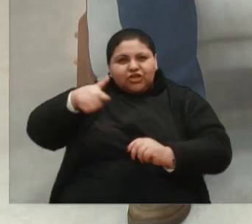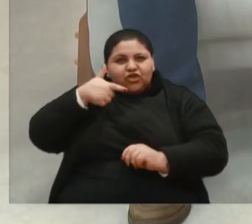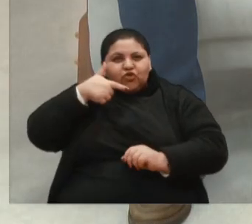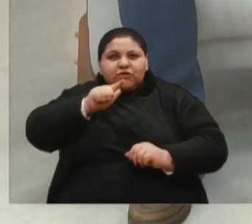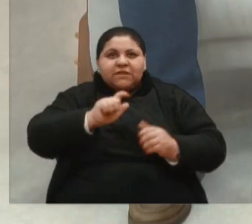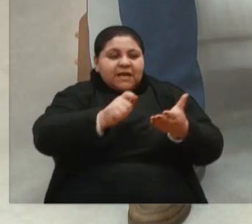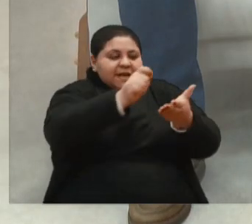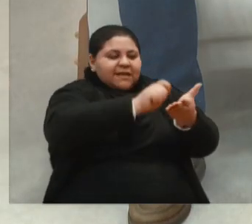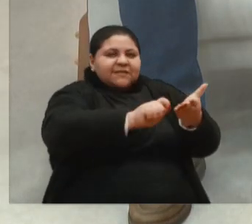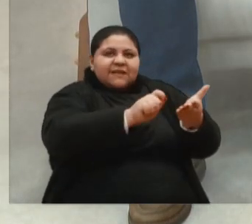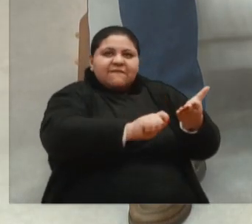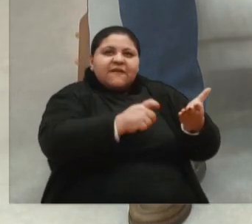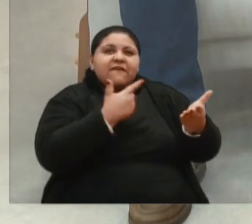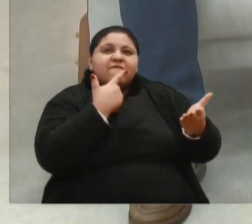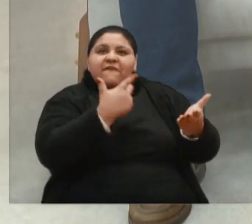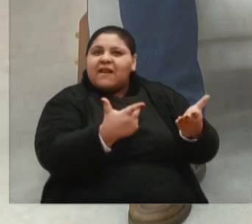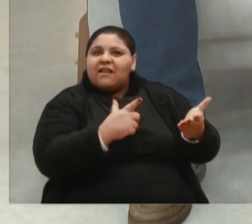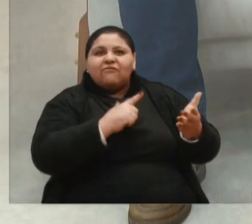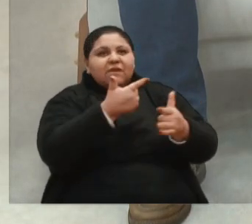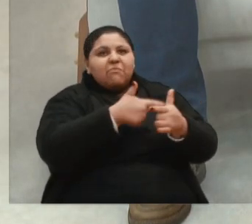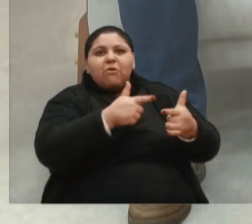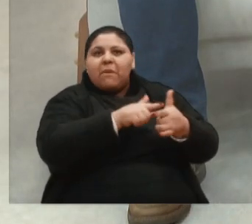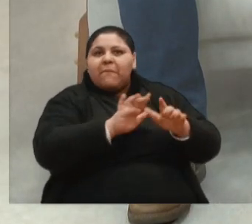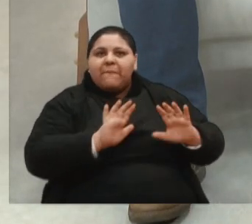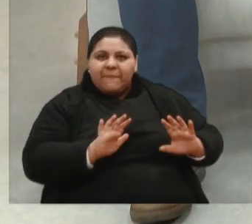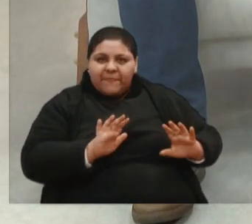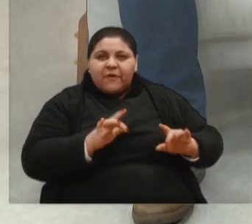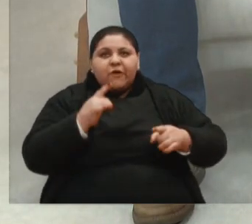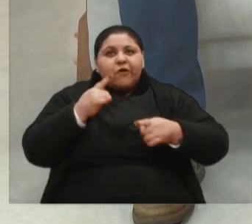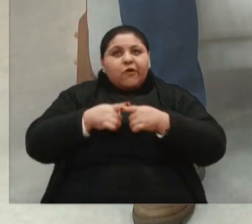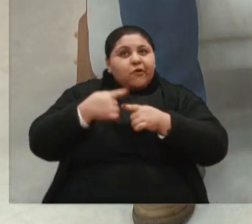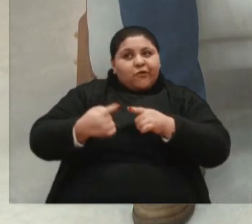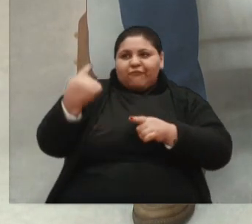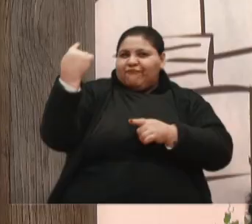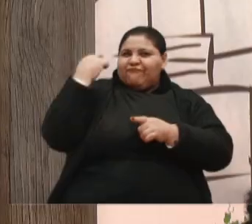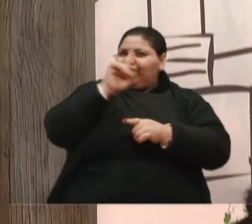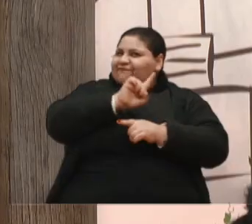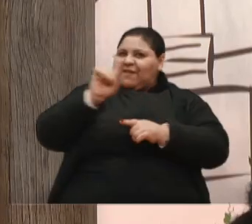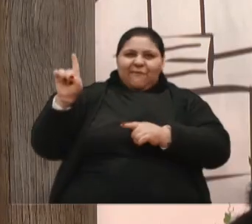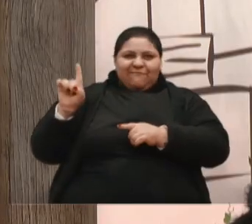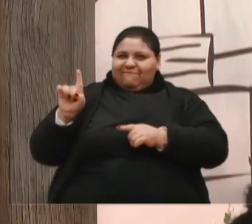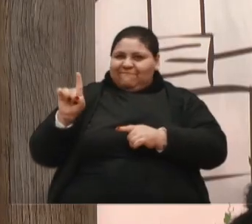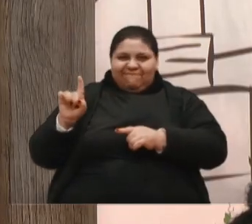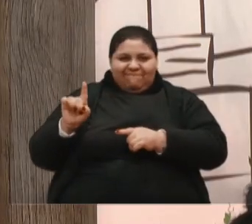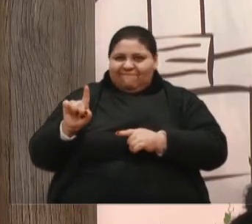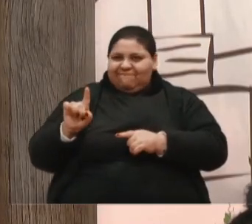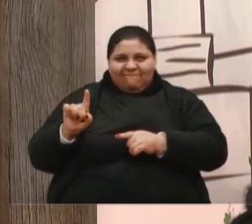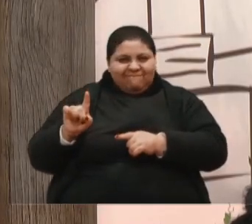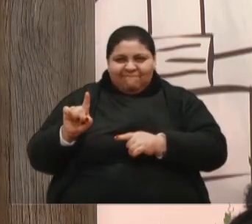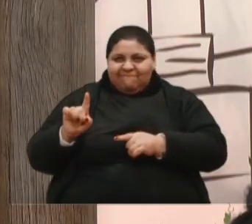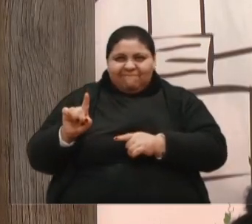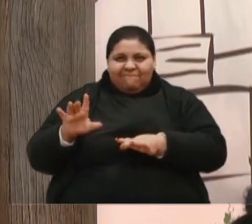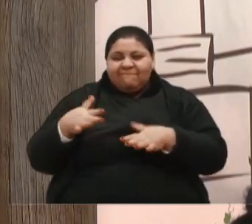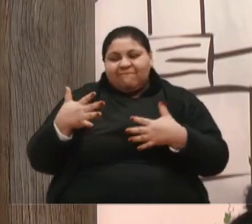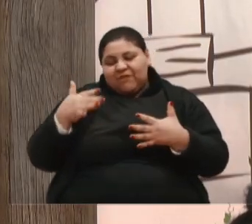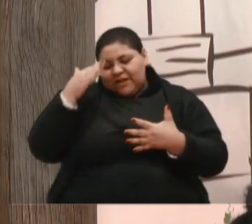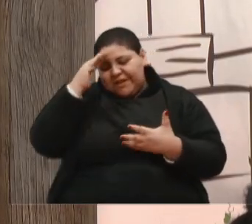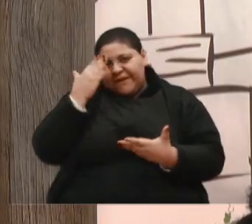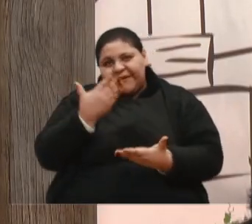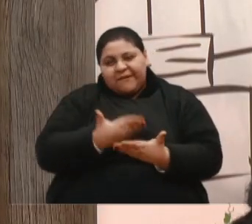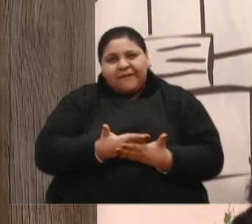né? A gente consegue escrever e falar sobre isso, sem problemas maiores, né? Porque no passado não foi assim,